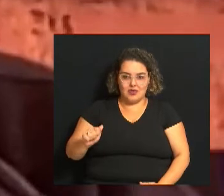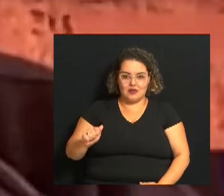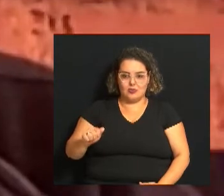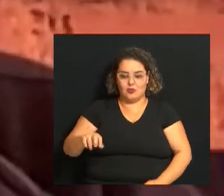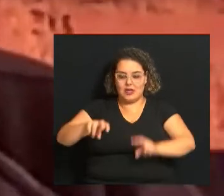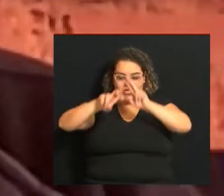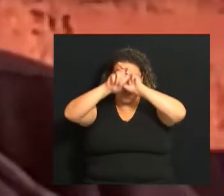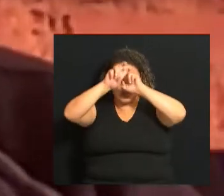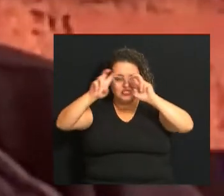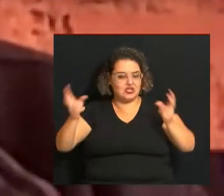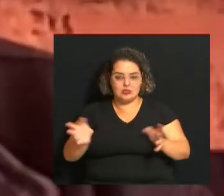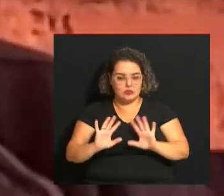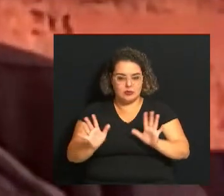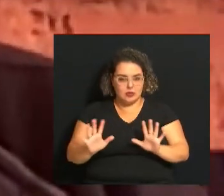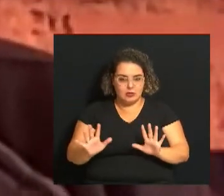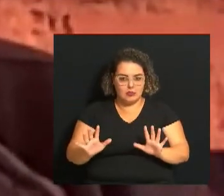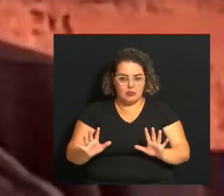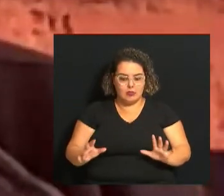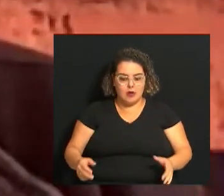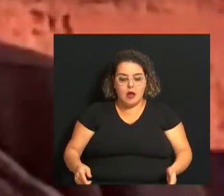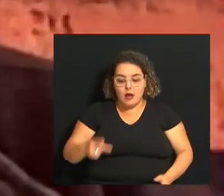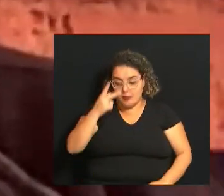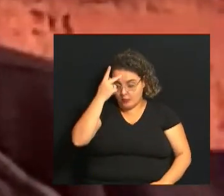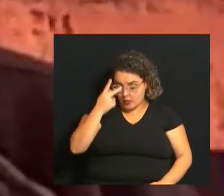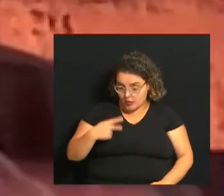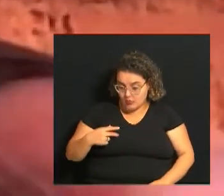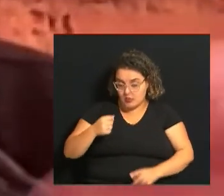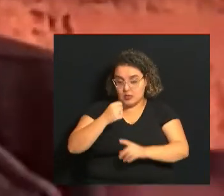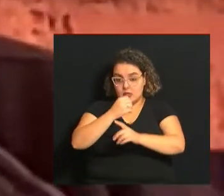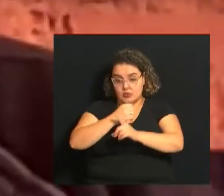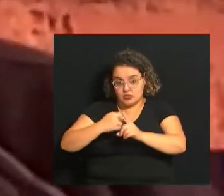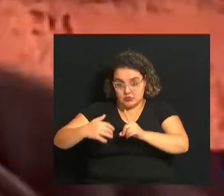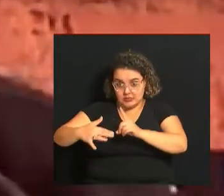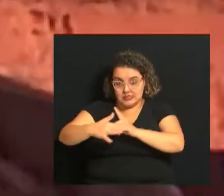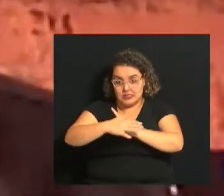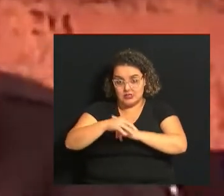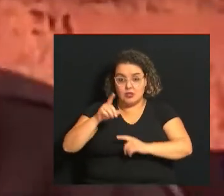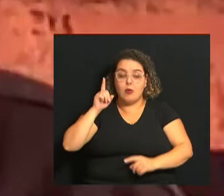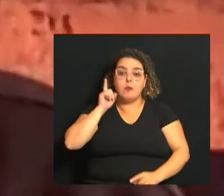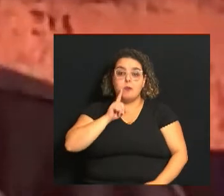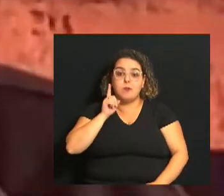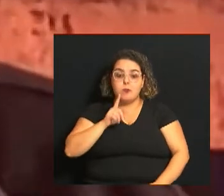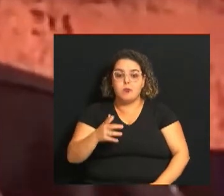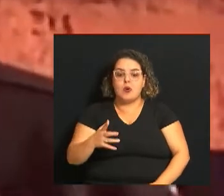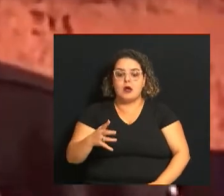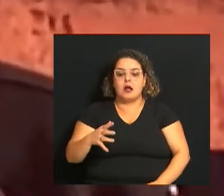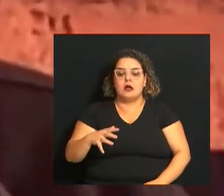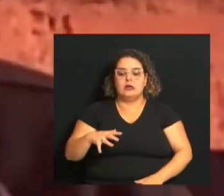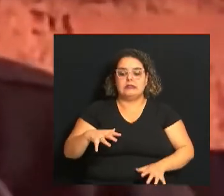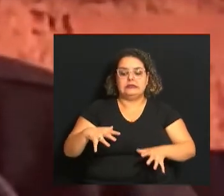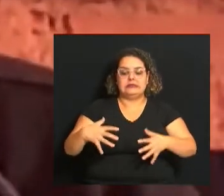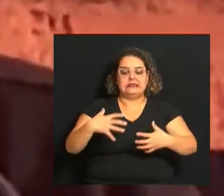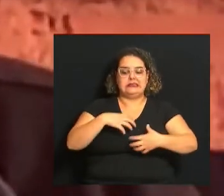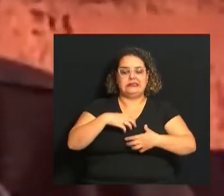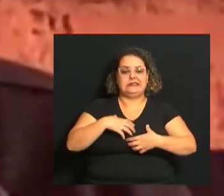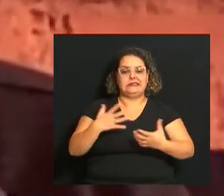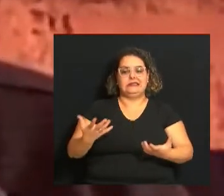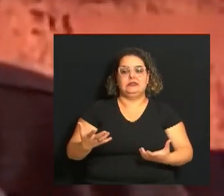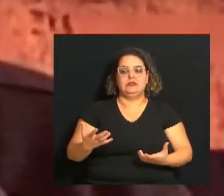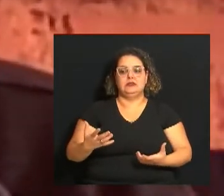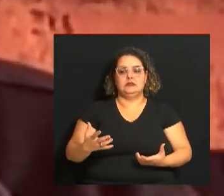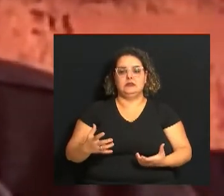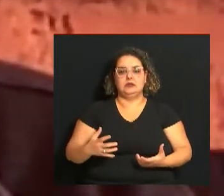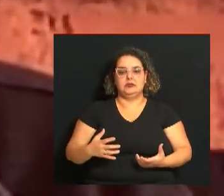Quer dizer, a própria sociedade americana estava gerando aquele clima de insatisfação. Até eu mostro no livro que